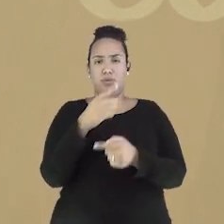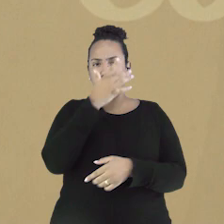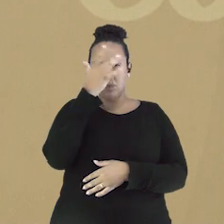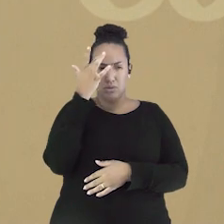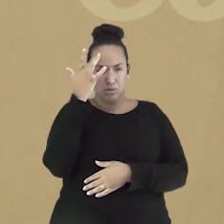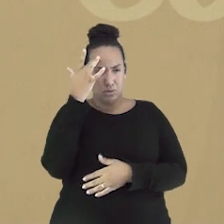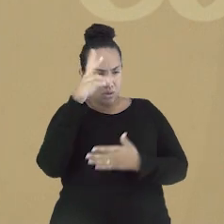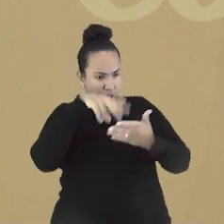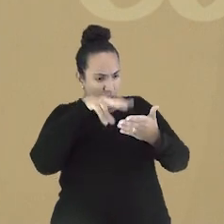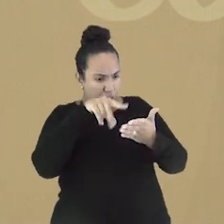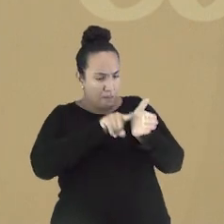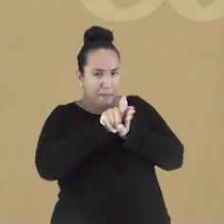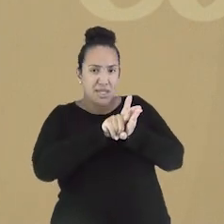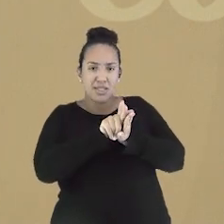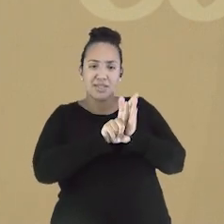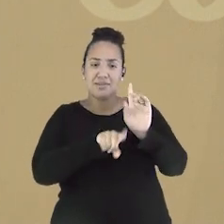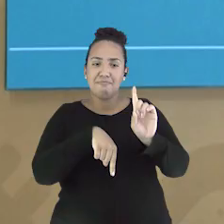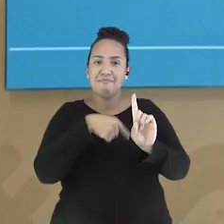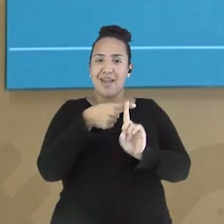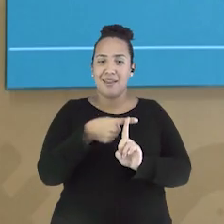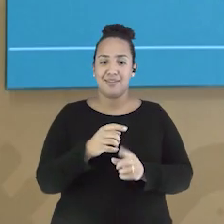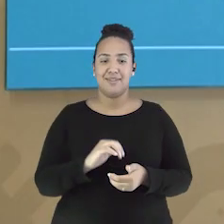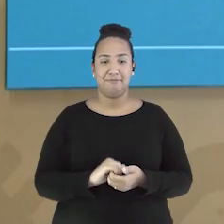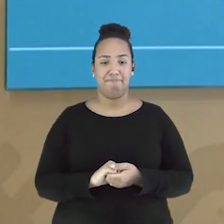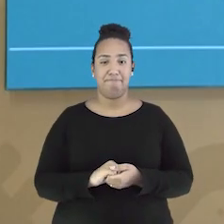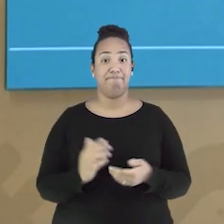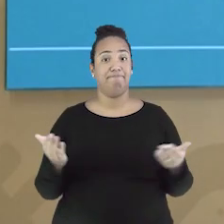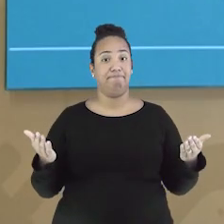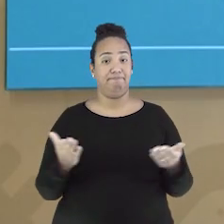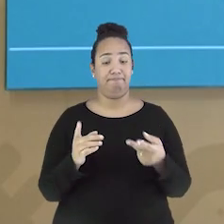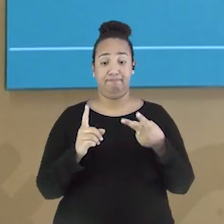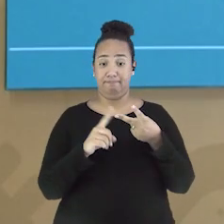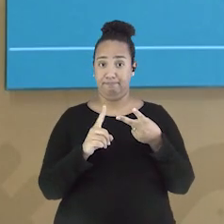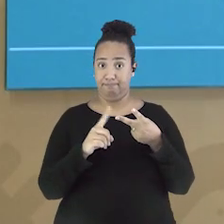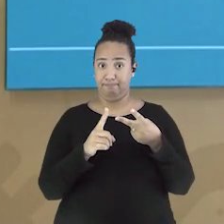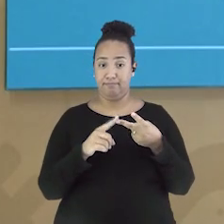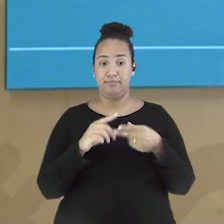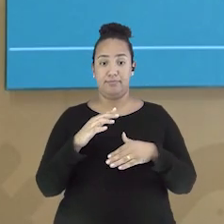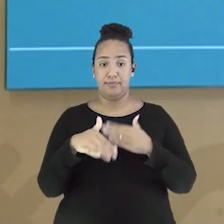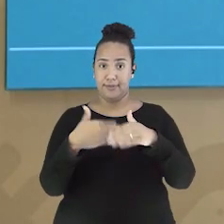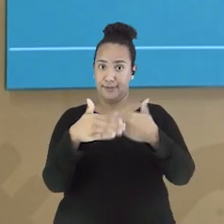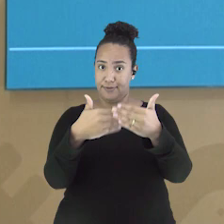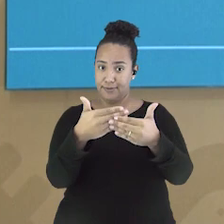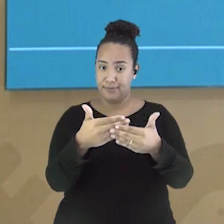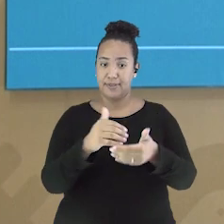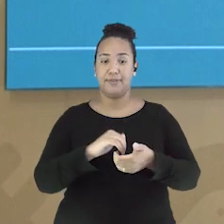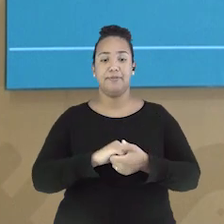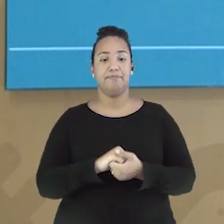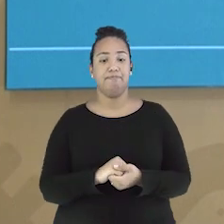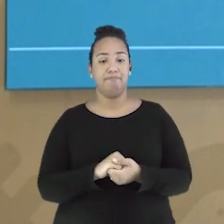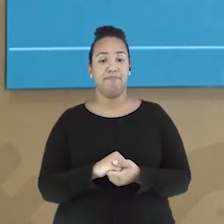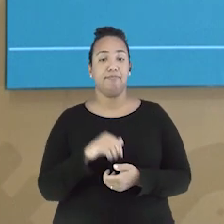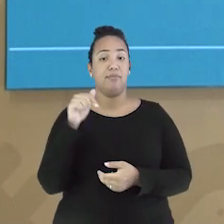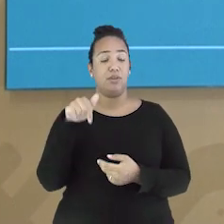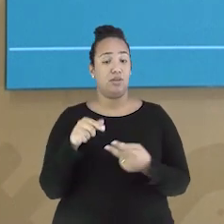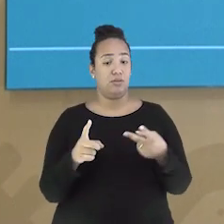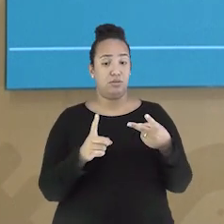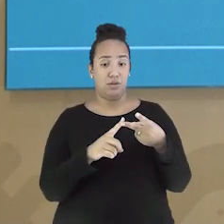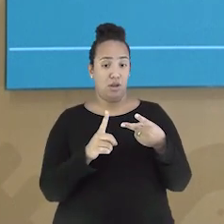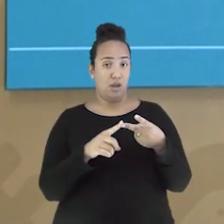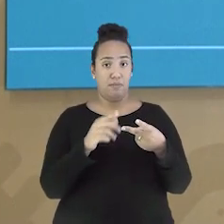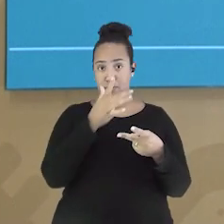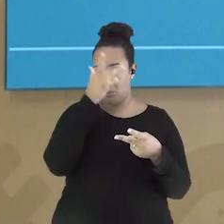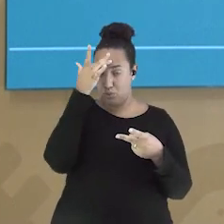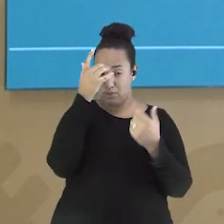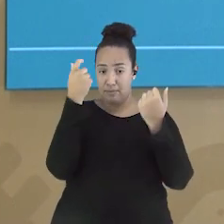instigam os leitores a pesquisarem mais sobre o assunto. Agora, entramos na segunda parte do texto, o desenvolvimento. Nessa fase,